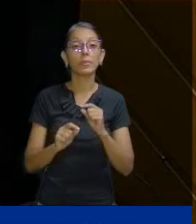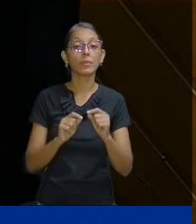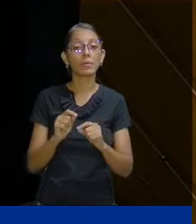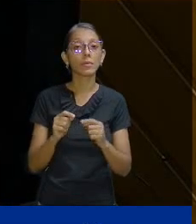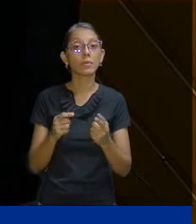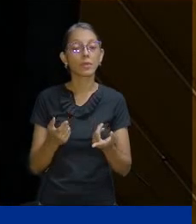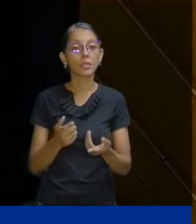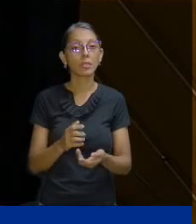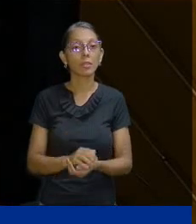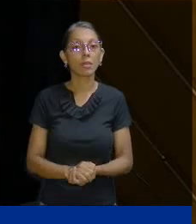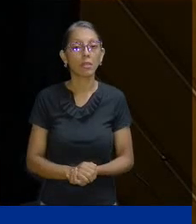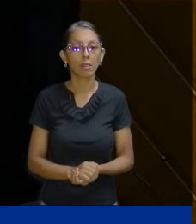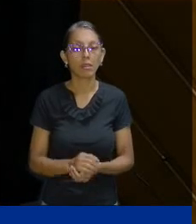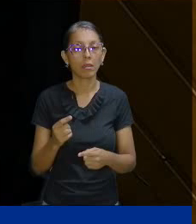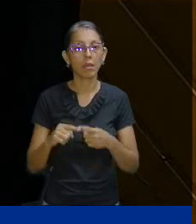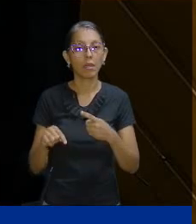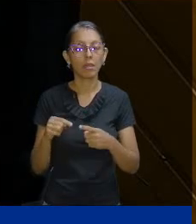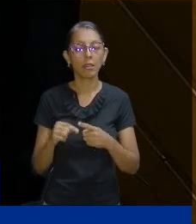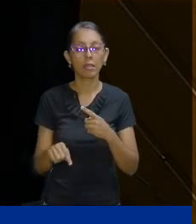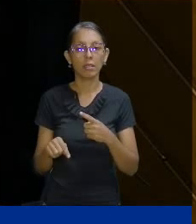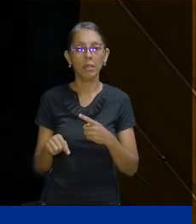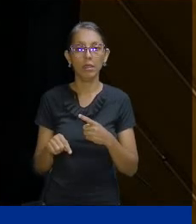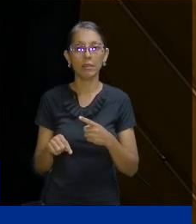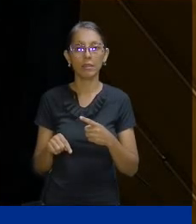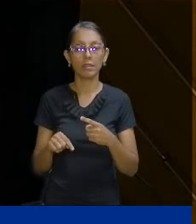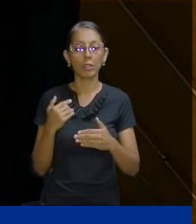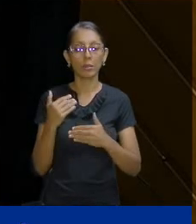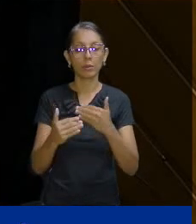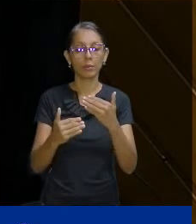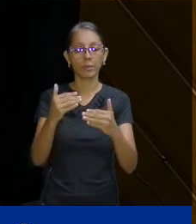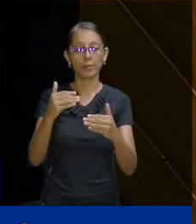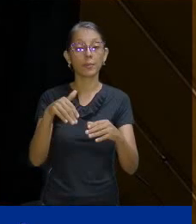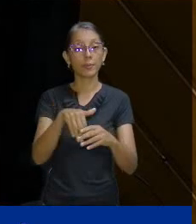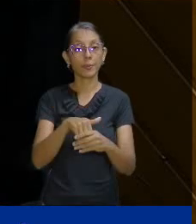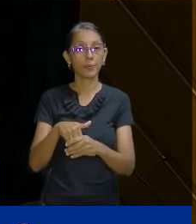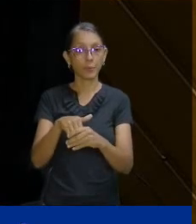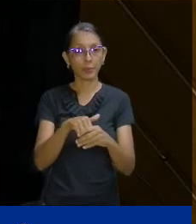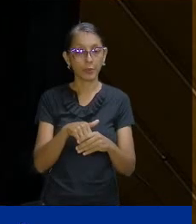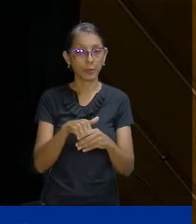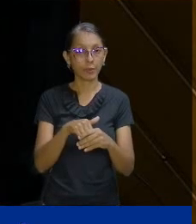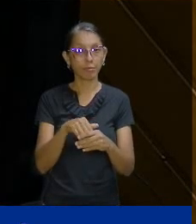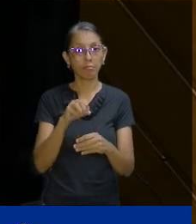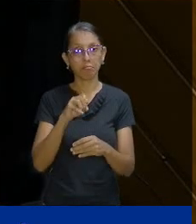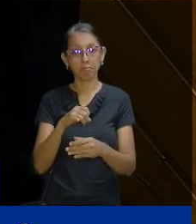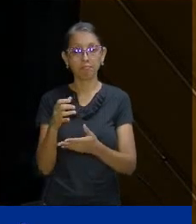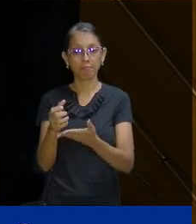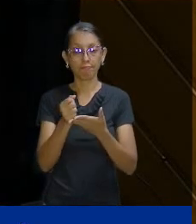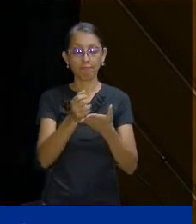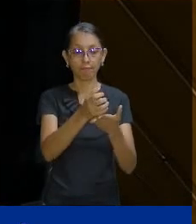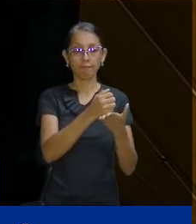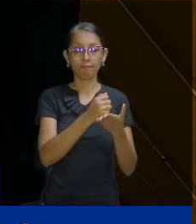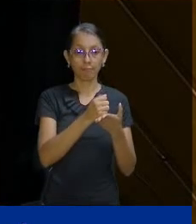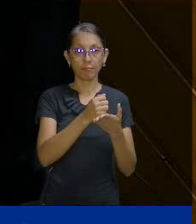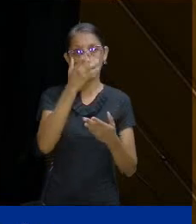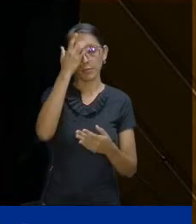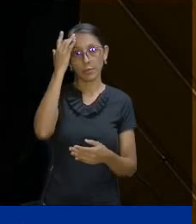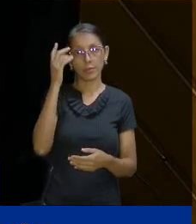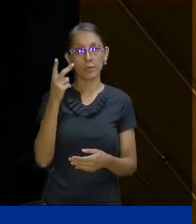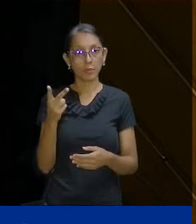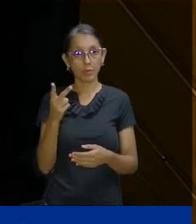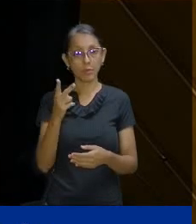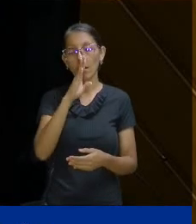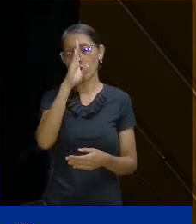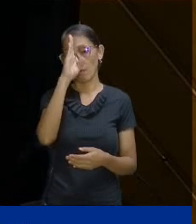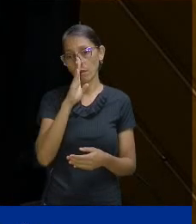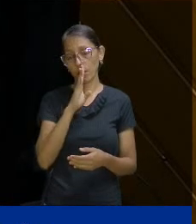para comprometer a legitimidade do processo eleitoral. O transporte de apenas 2 pessoas em contexto de transporte